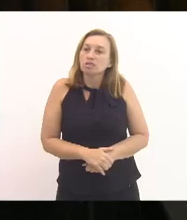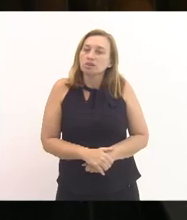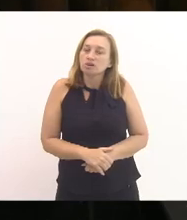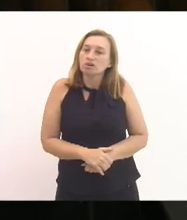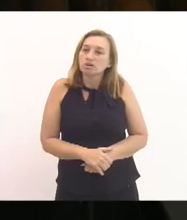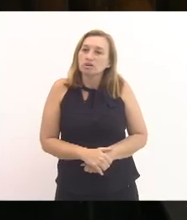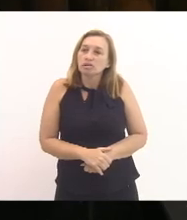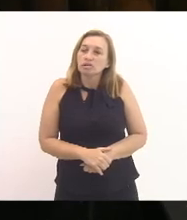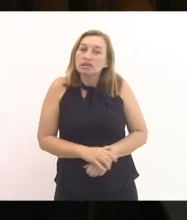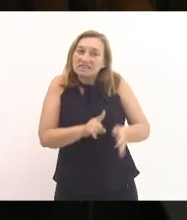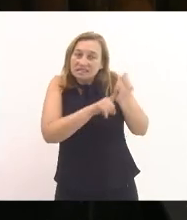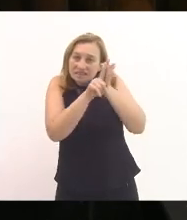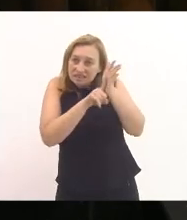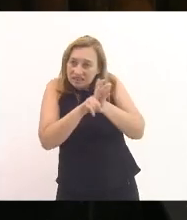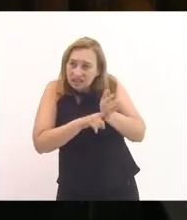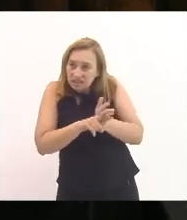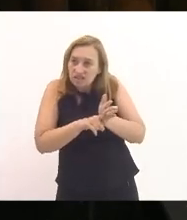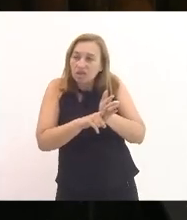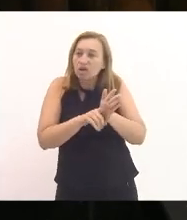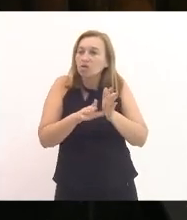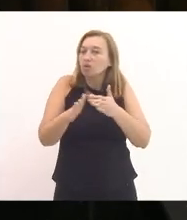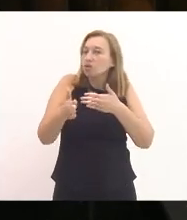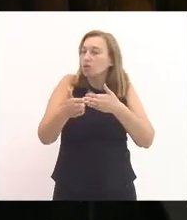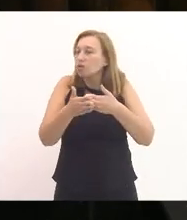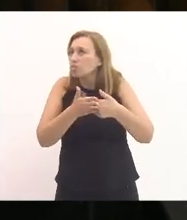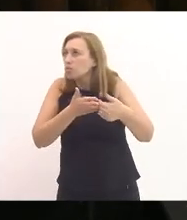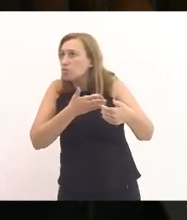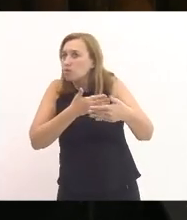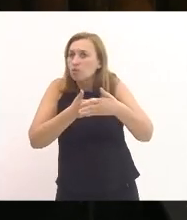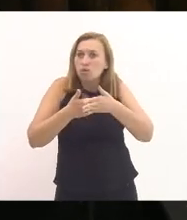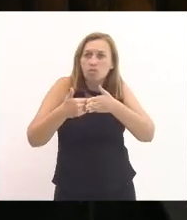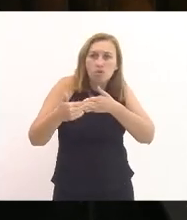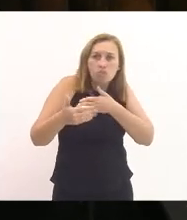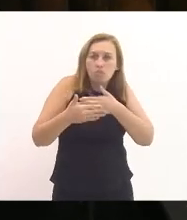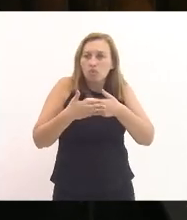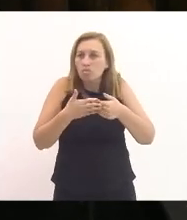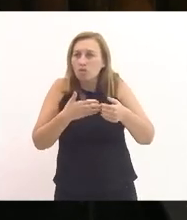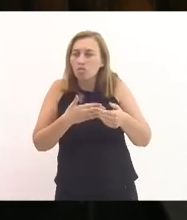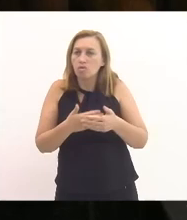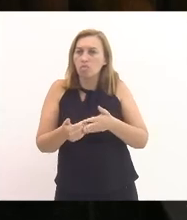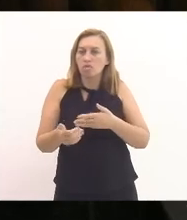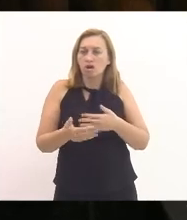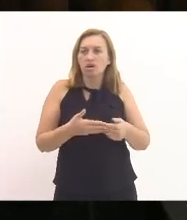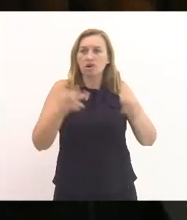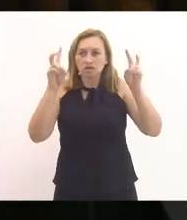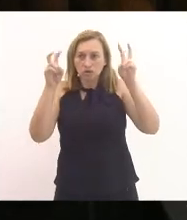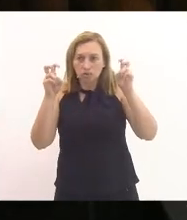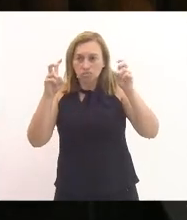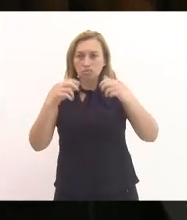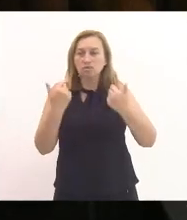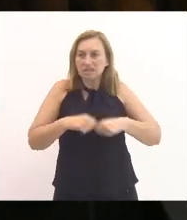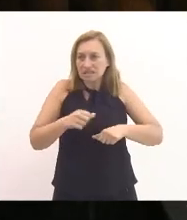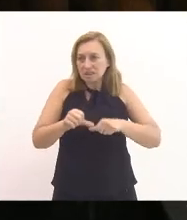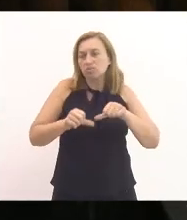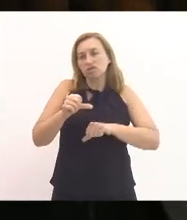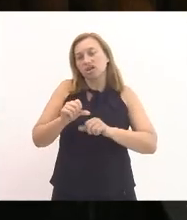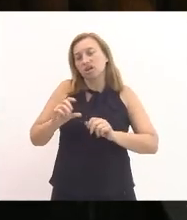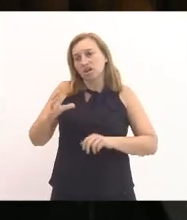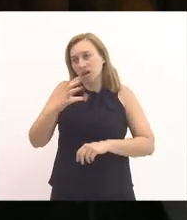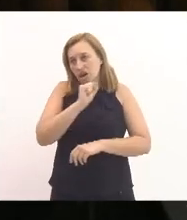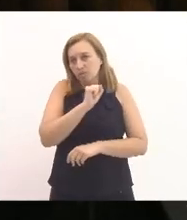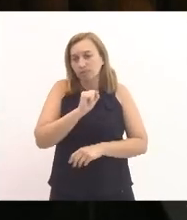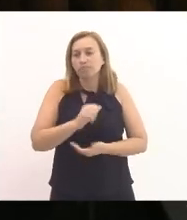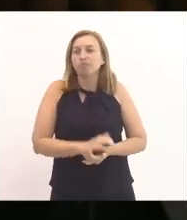bom Então essa é a gente analisar por qualquer ou quaisquer Prisma essa situação só tem que mudar de uma vez por